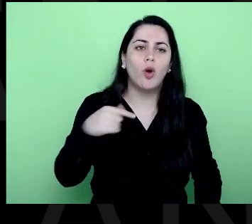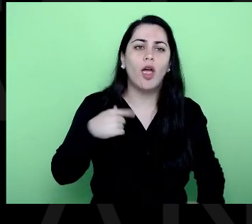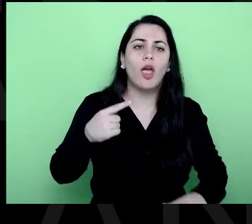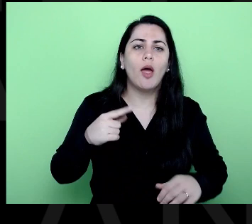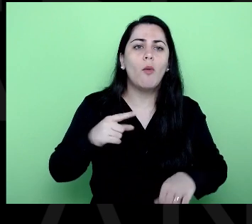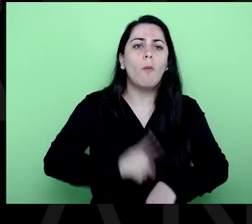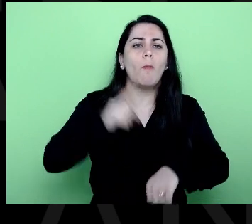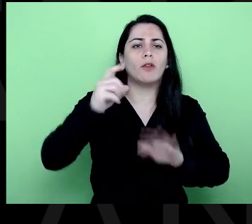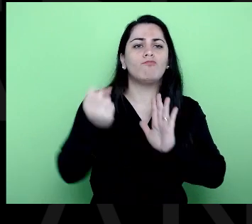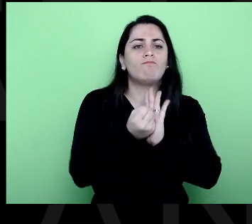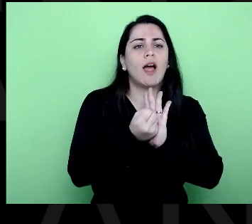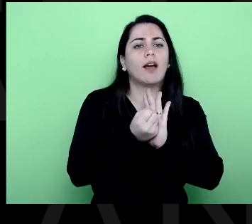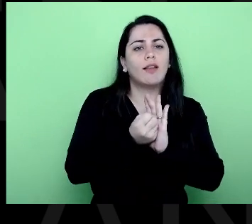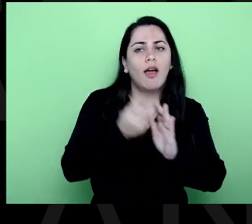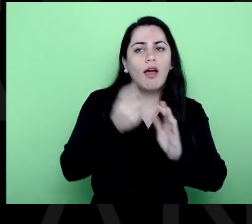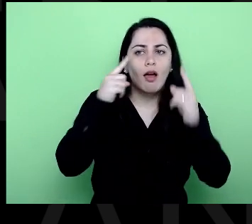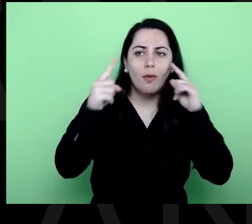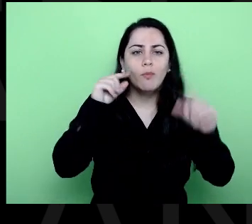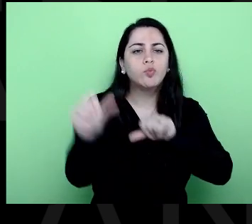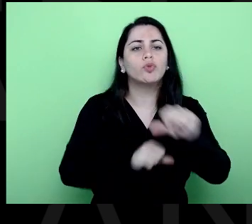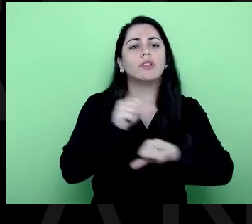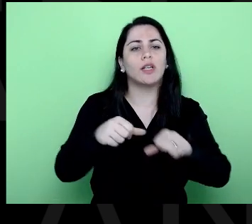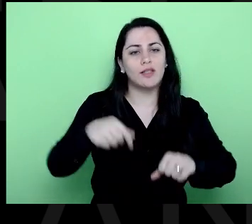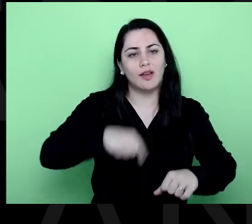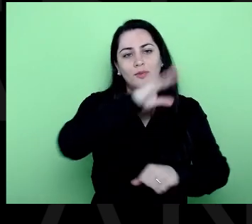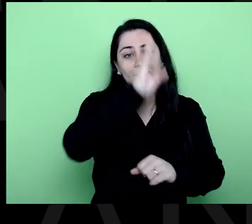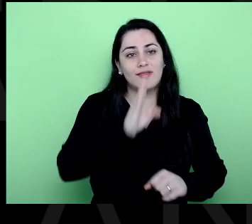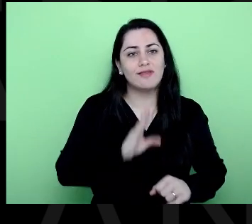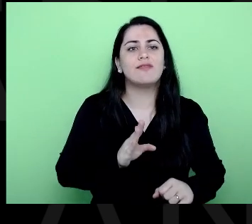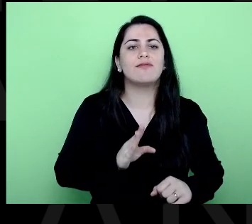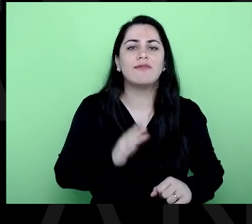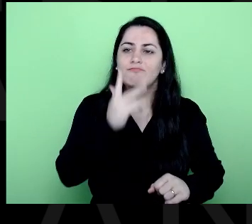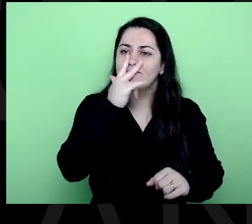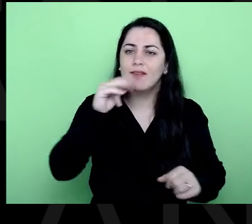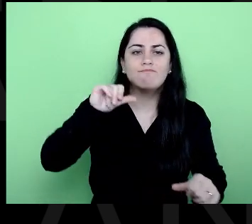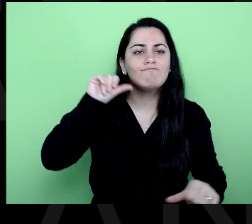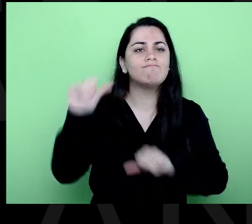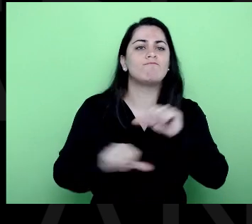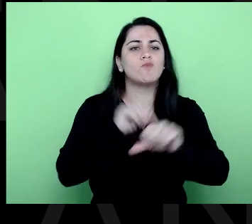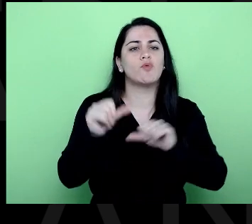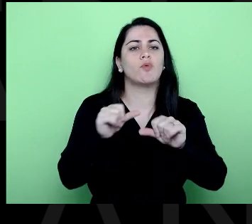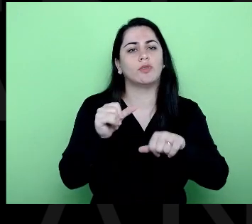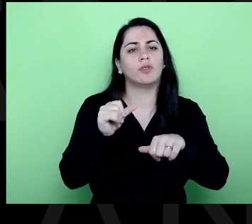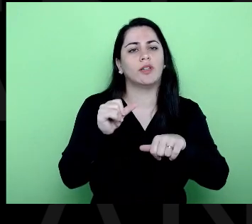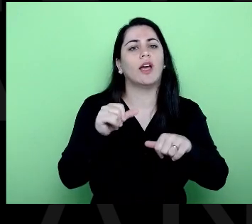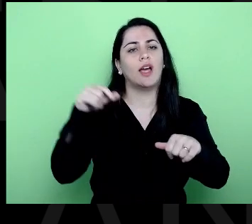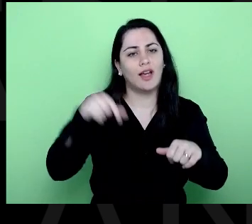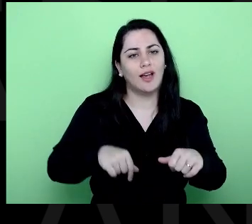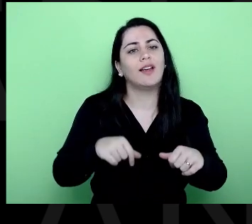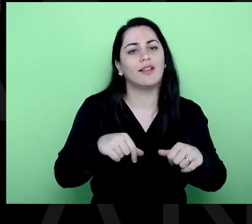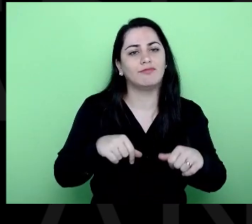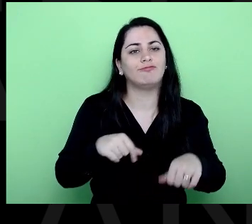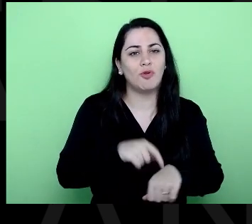da biografia no Brasil, né? Exatamente. Ele reinventa o gênero ali, né? Eu acho